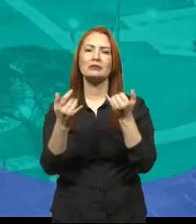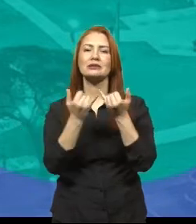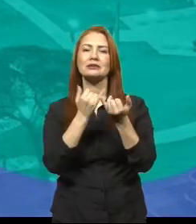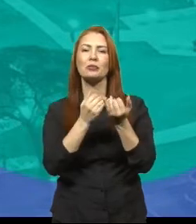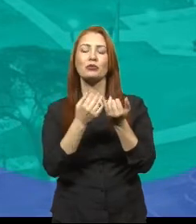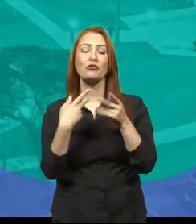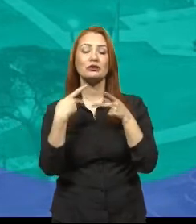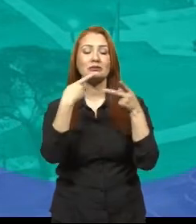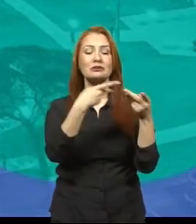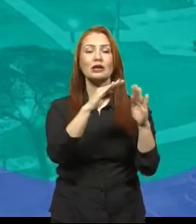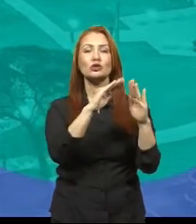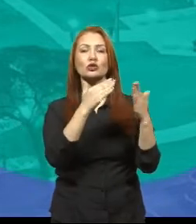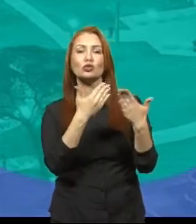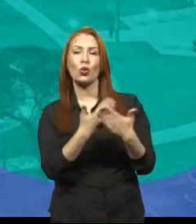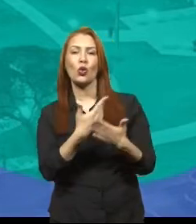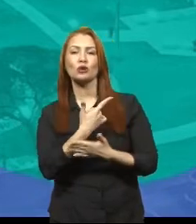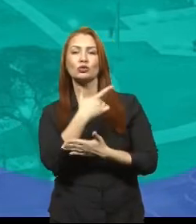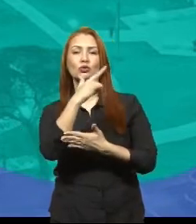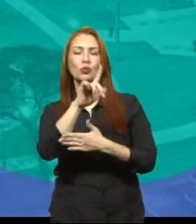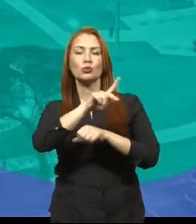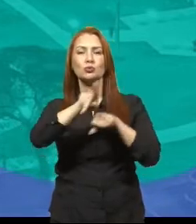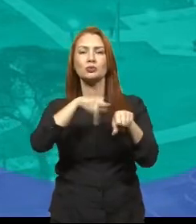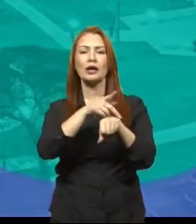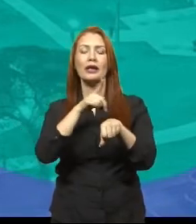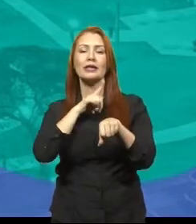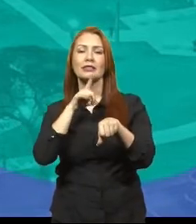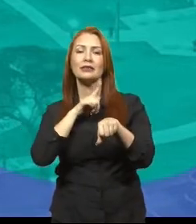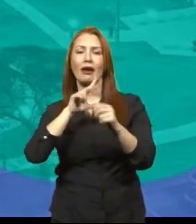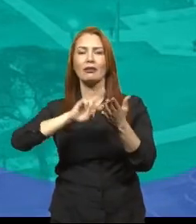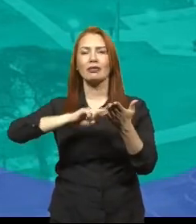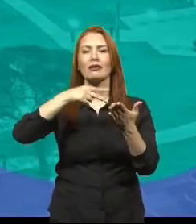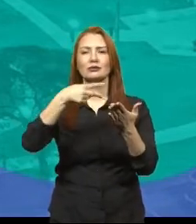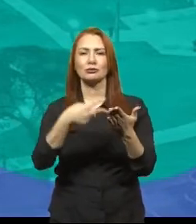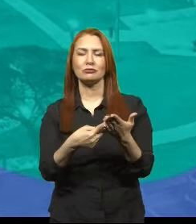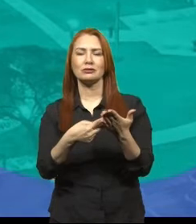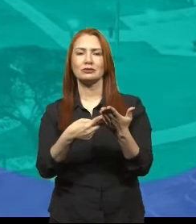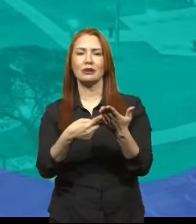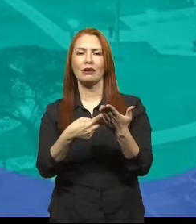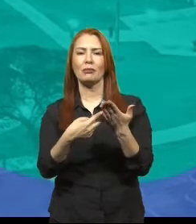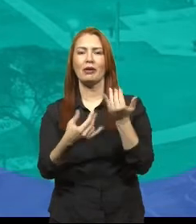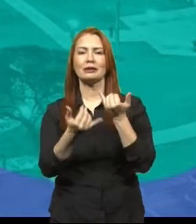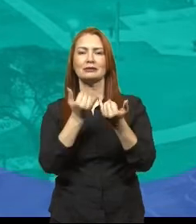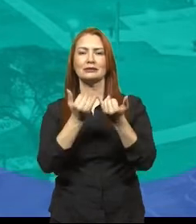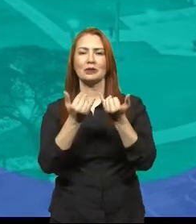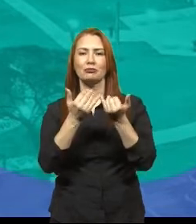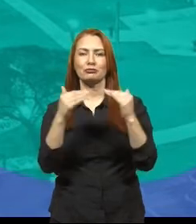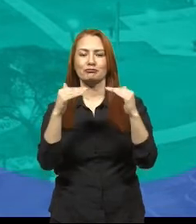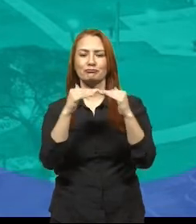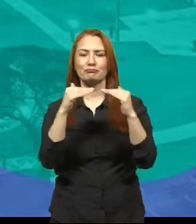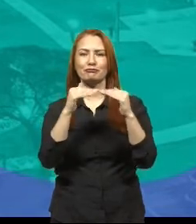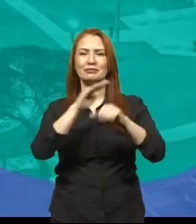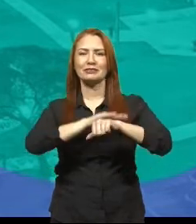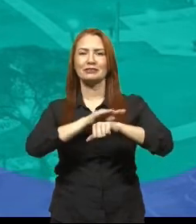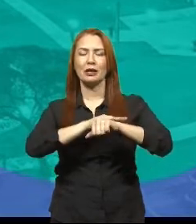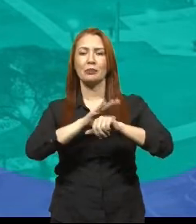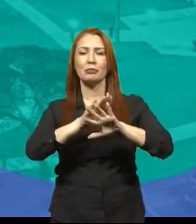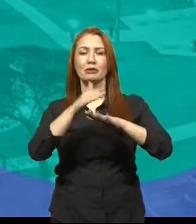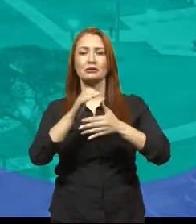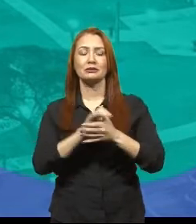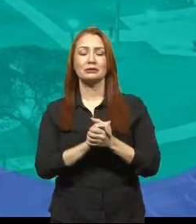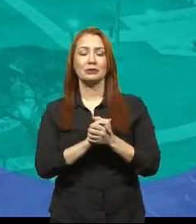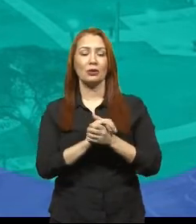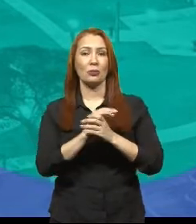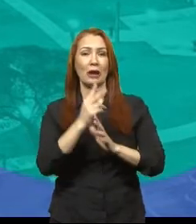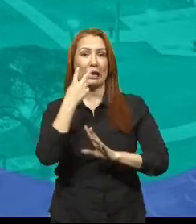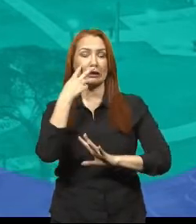país, onde terá tradução simultânea, a pessoa está falando numa língua e o outro está escutando na outra língua, na sua